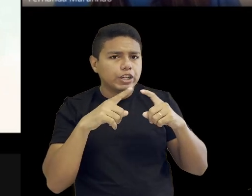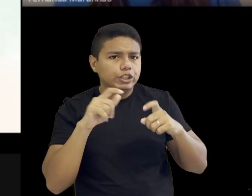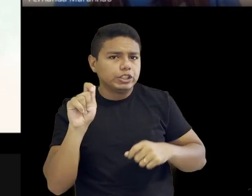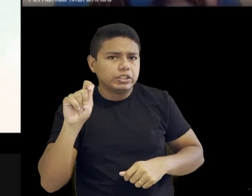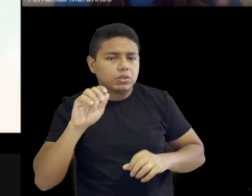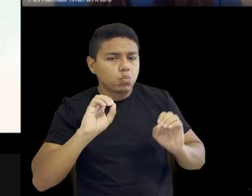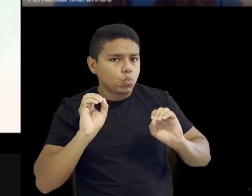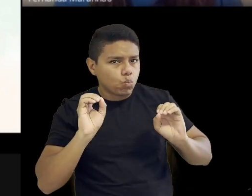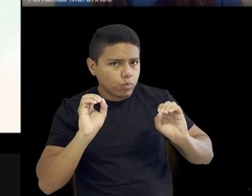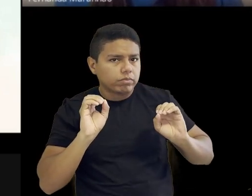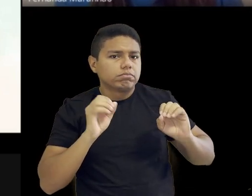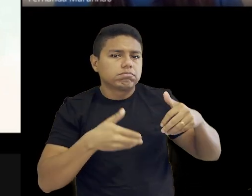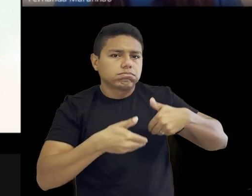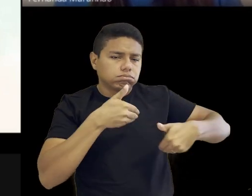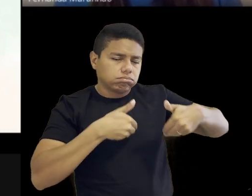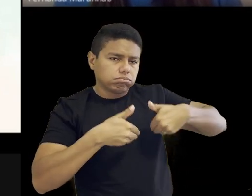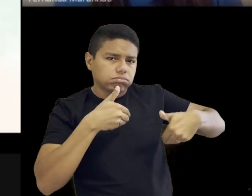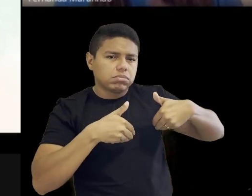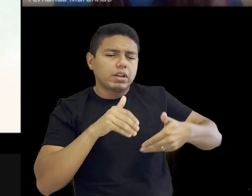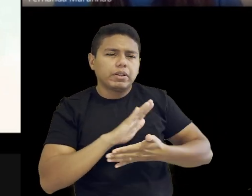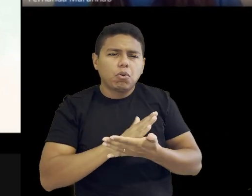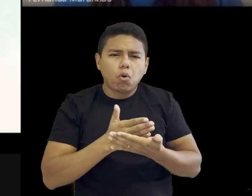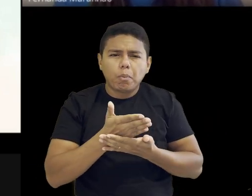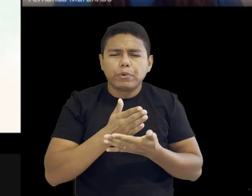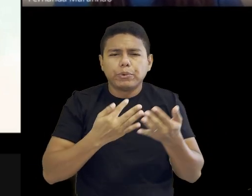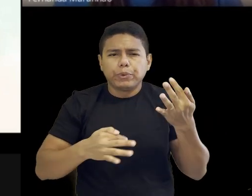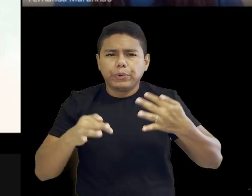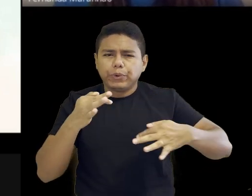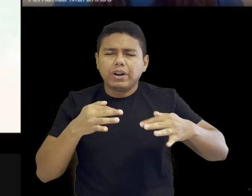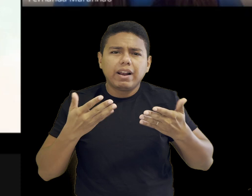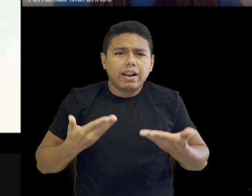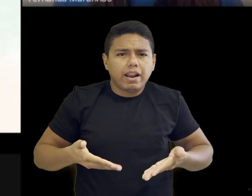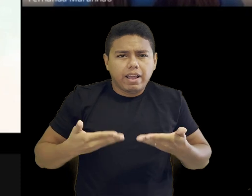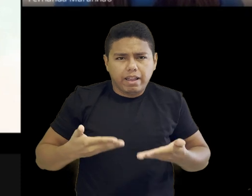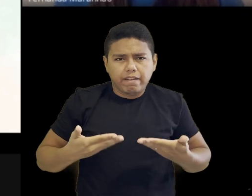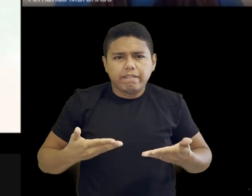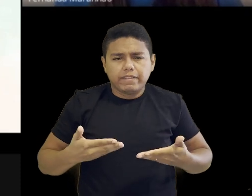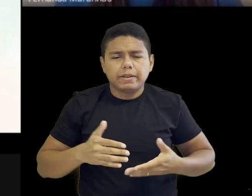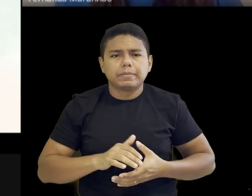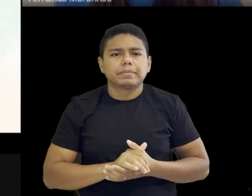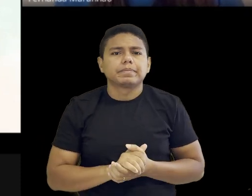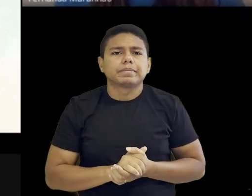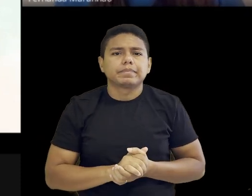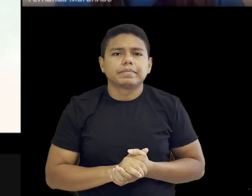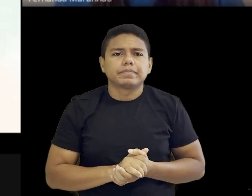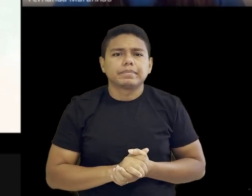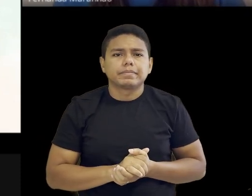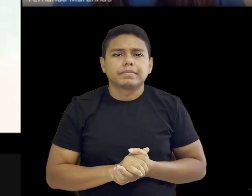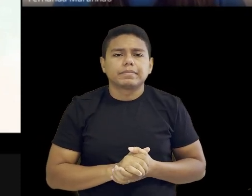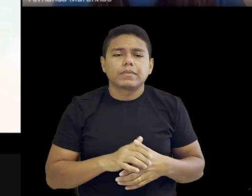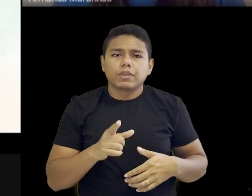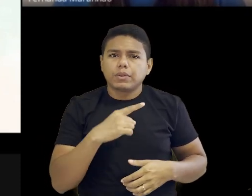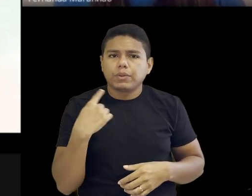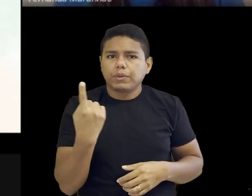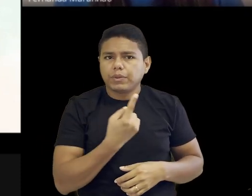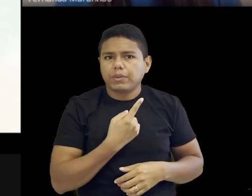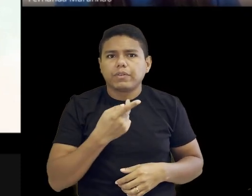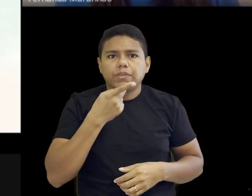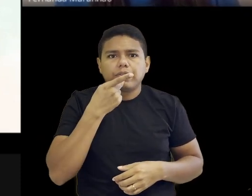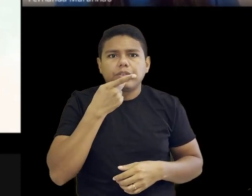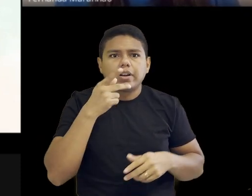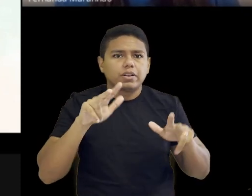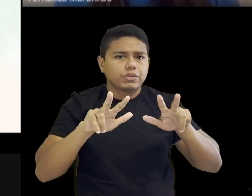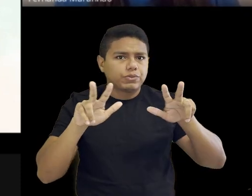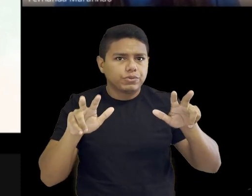que não tenha alergia, para manejar o incômodo, a dor, que costuma ser leve e autolimitada. Quando a